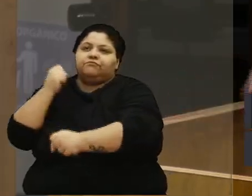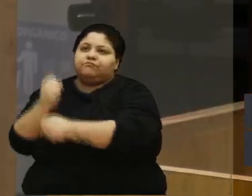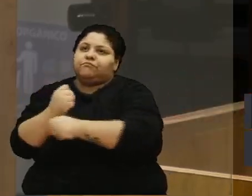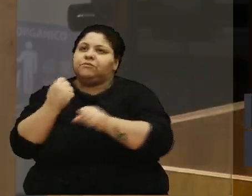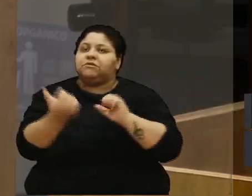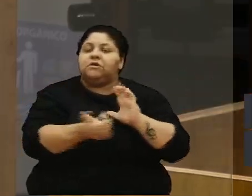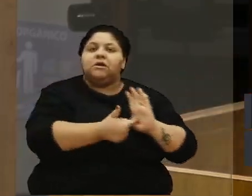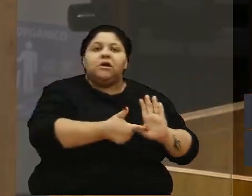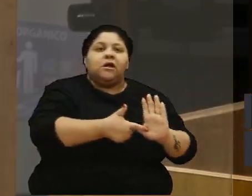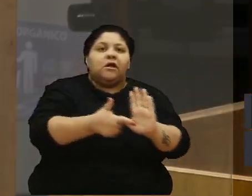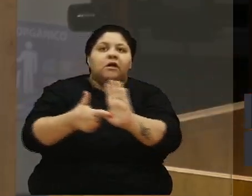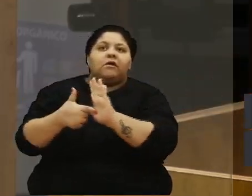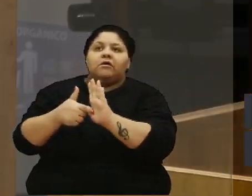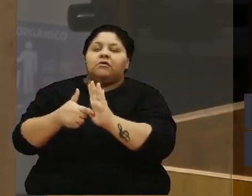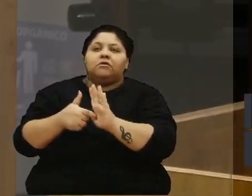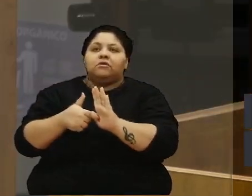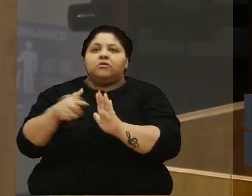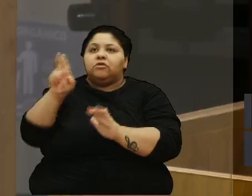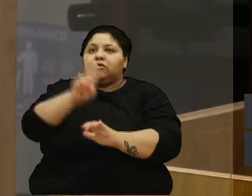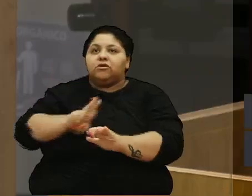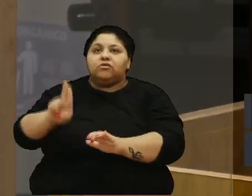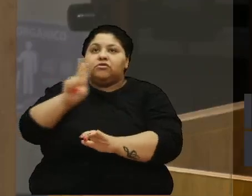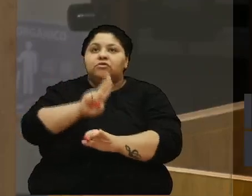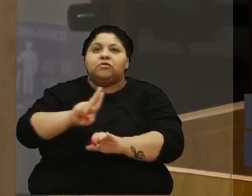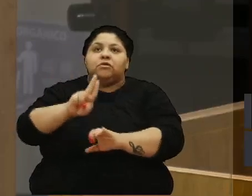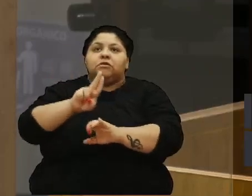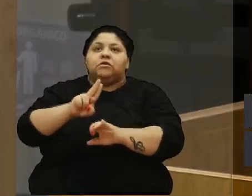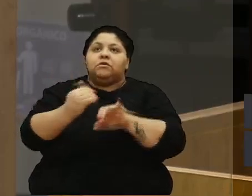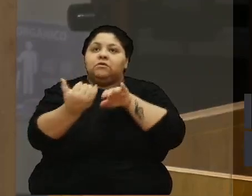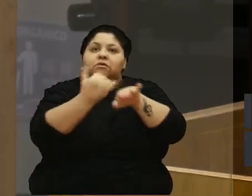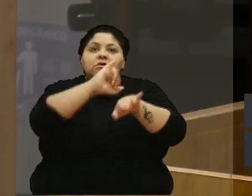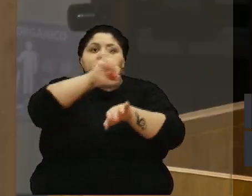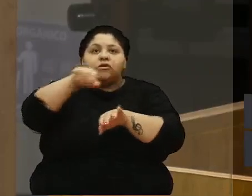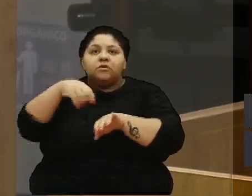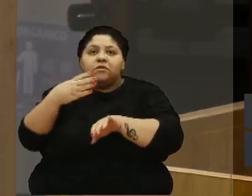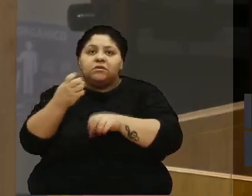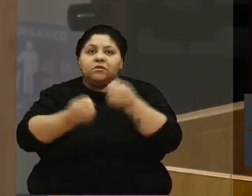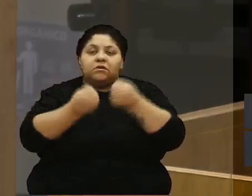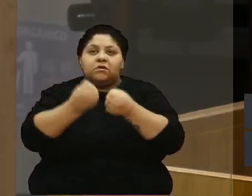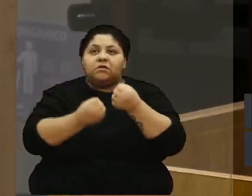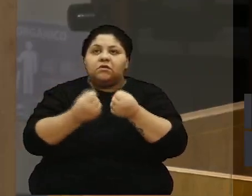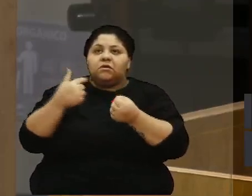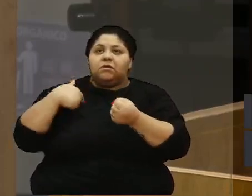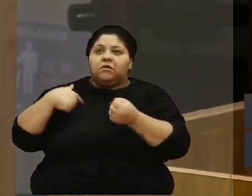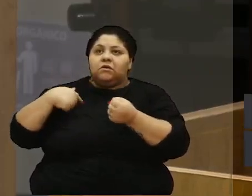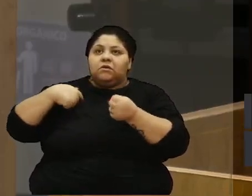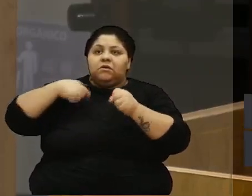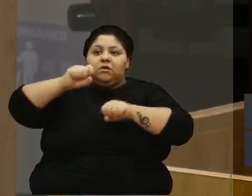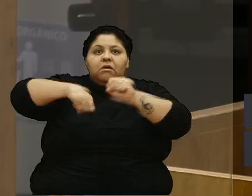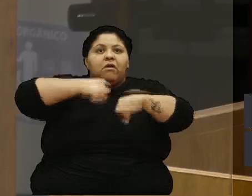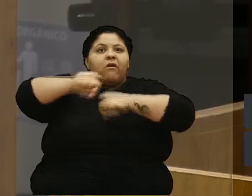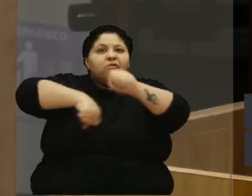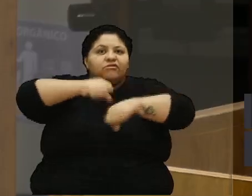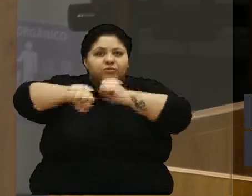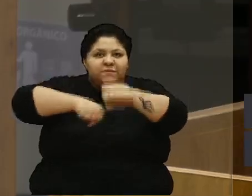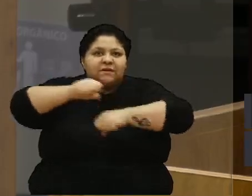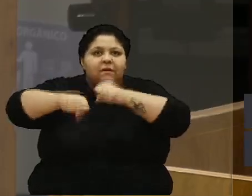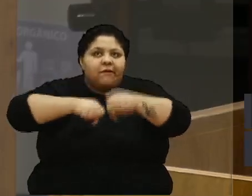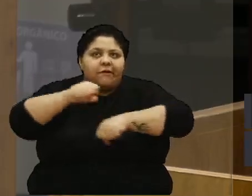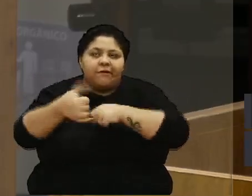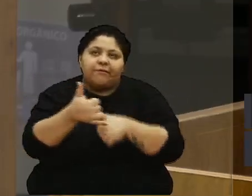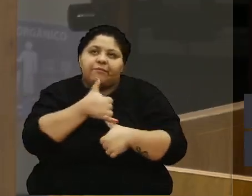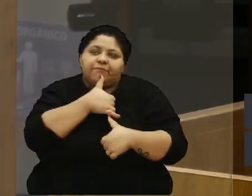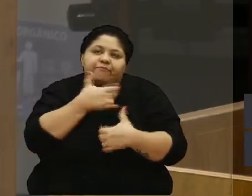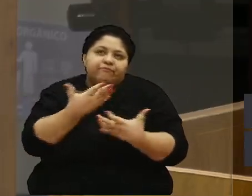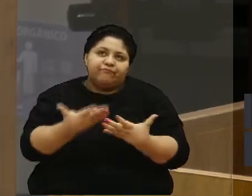a impossibilidade da utilização da Avenida Júlio de Castilhos pelos veículos. Eu subo de bicicleta em direção ao campo municipal, que infelizmente